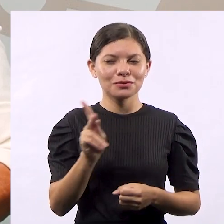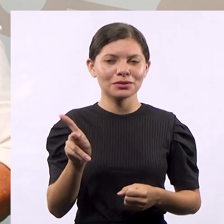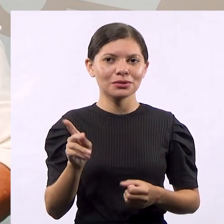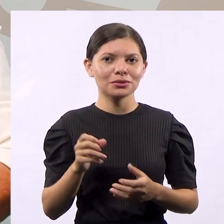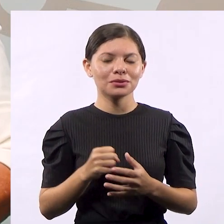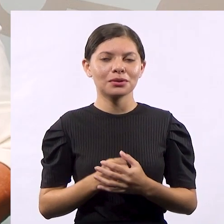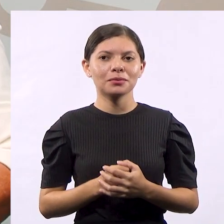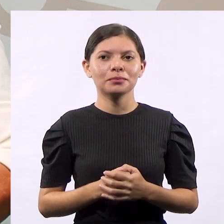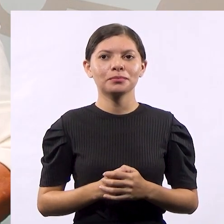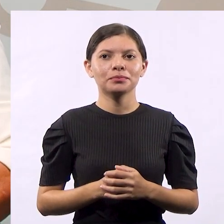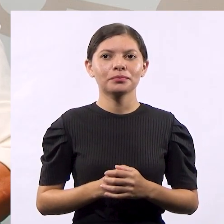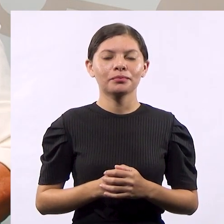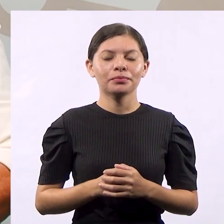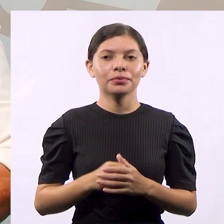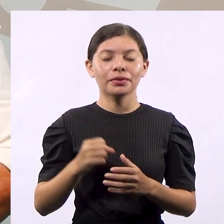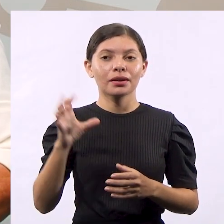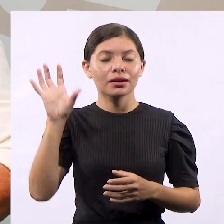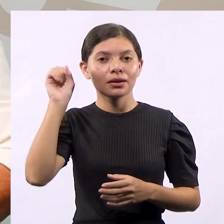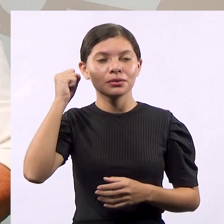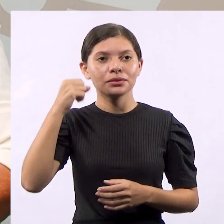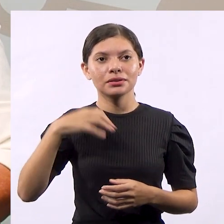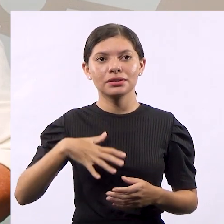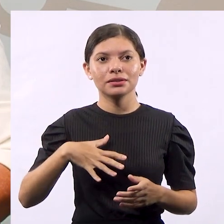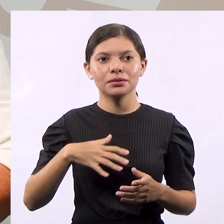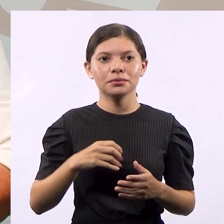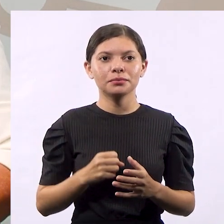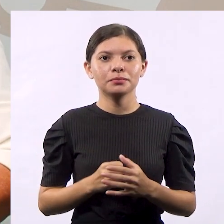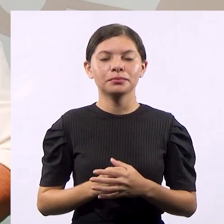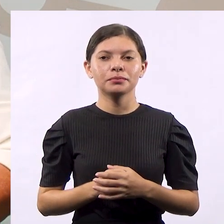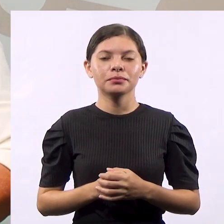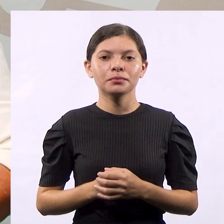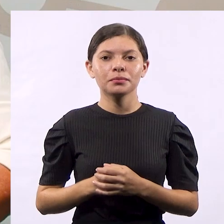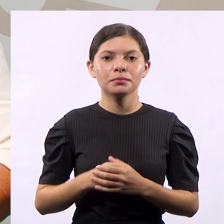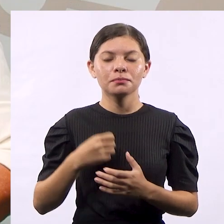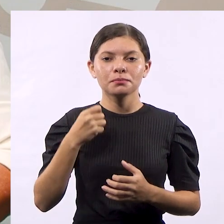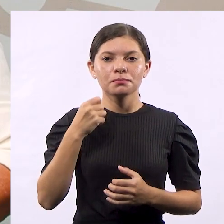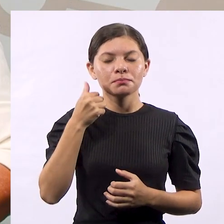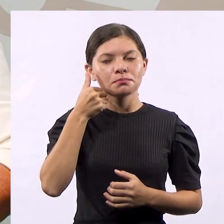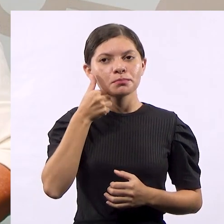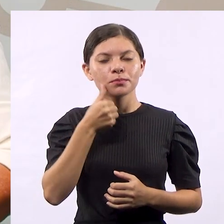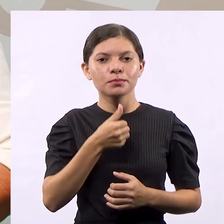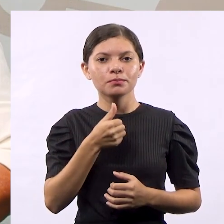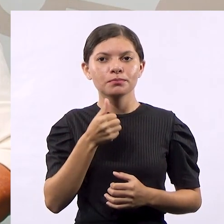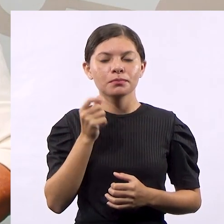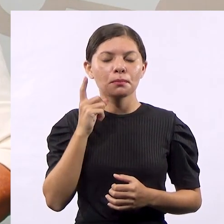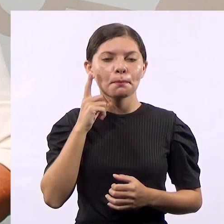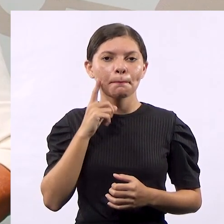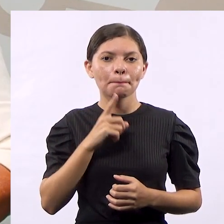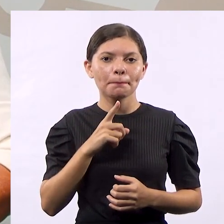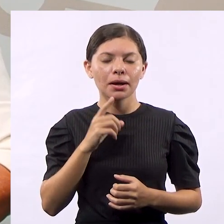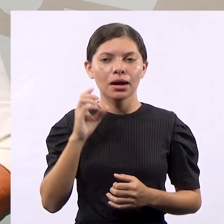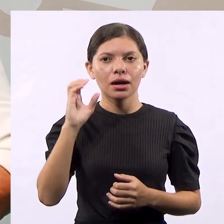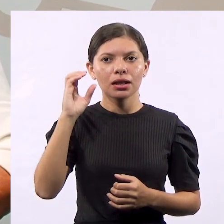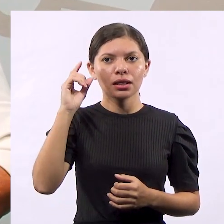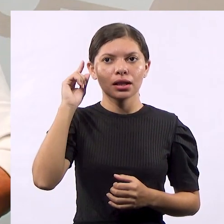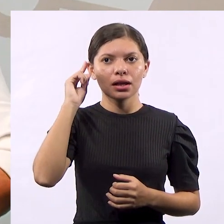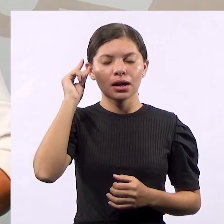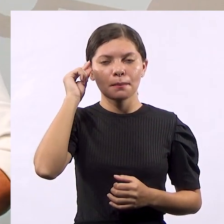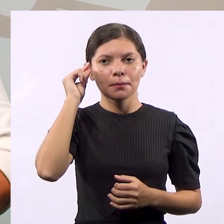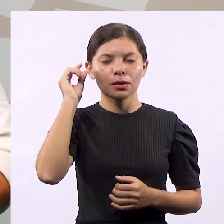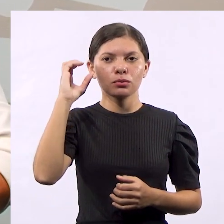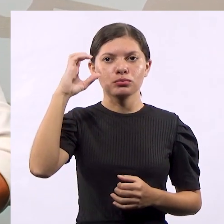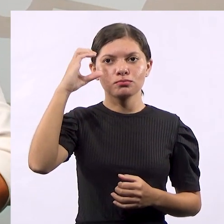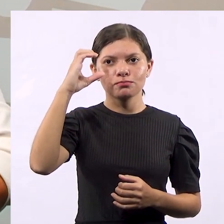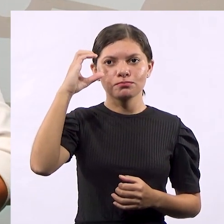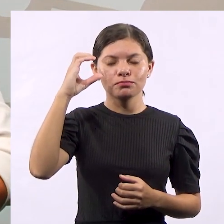Andréia, pelo convite. Eu vou fazer minha audiodescrição. Eu sou uma mulher parda, tenho os cabelos castanhos na